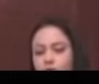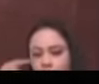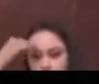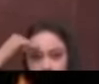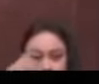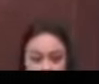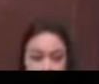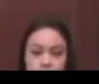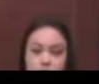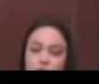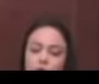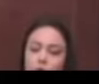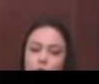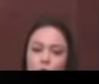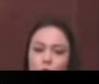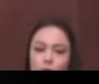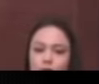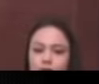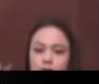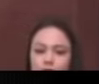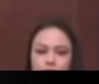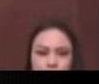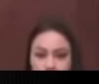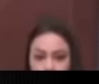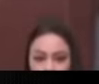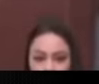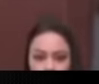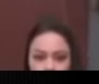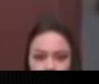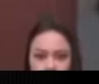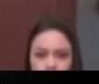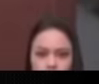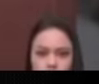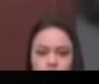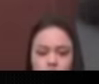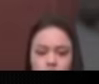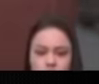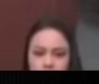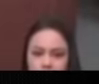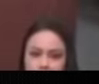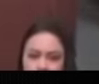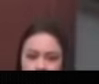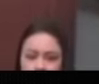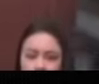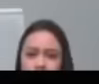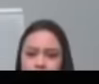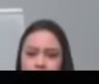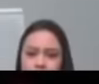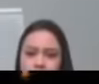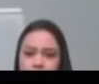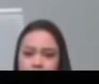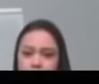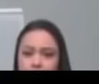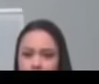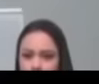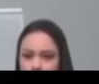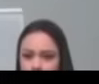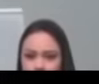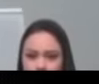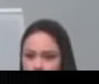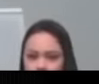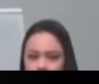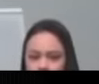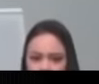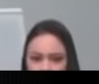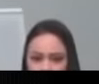obriga todos os órgãos do Poder Judiciário, não? Mas, na verdade, essa, nós estamos essa súmula... da 734. Que não é vinculante.